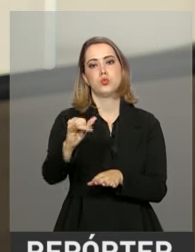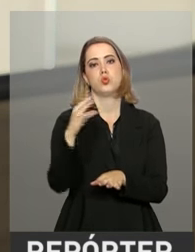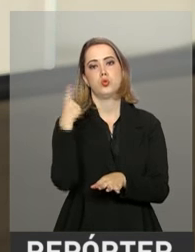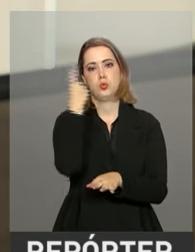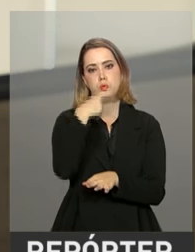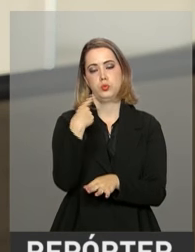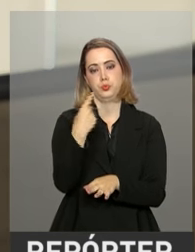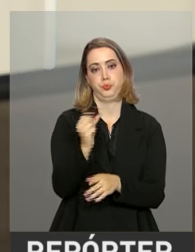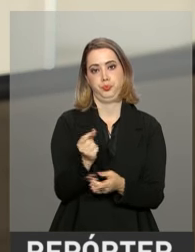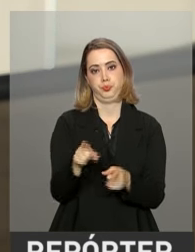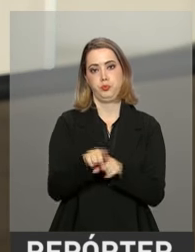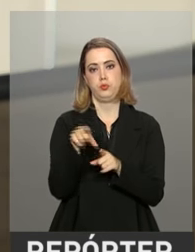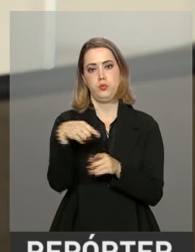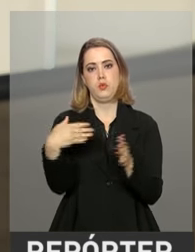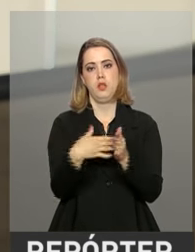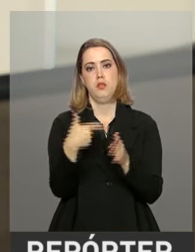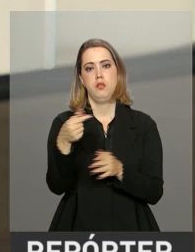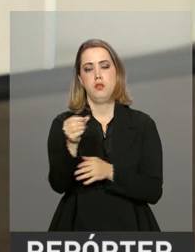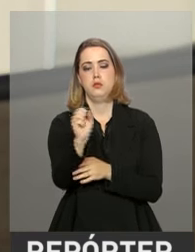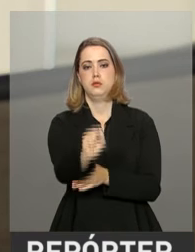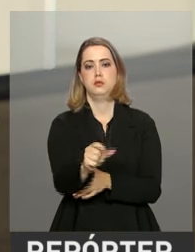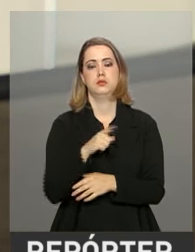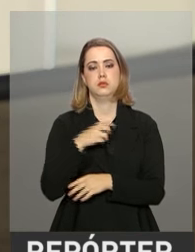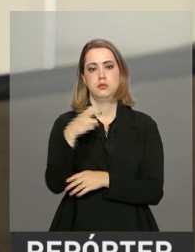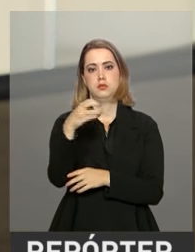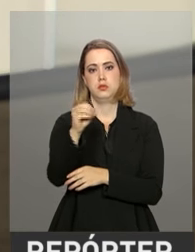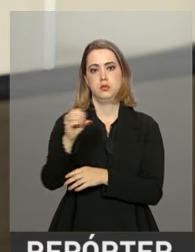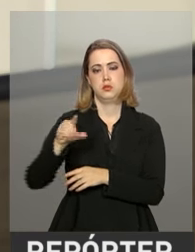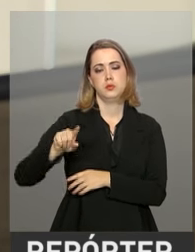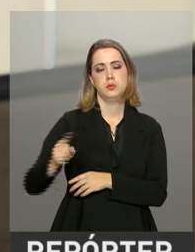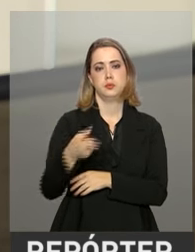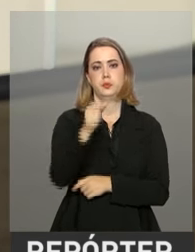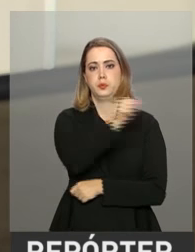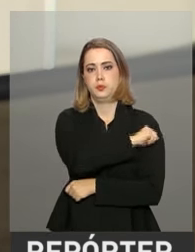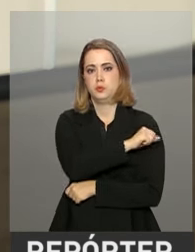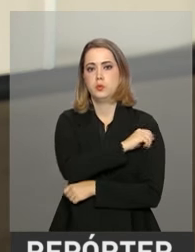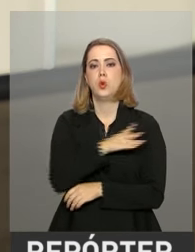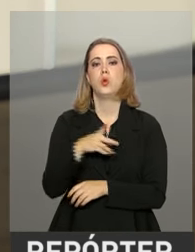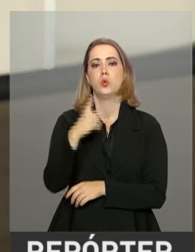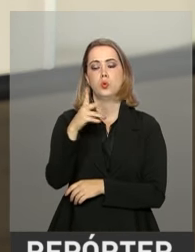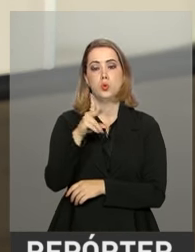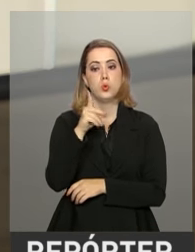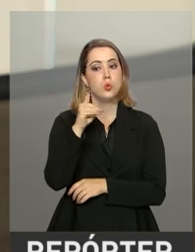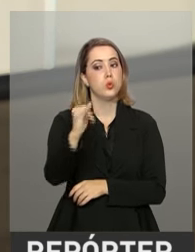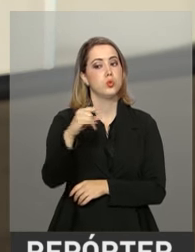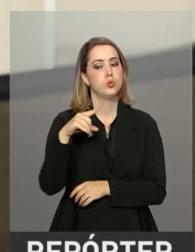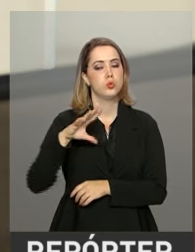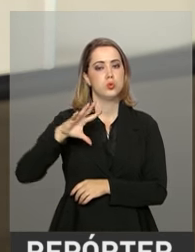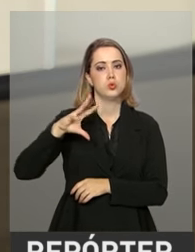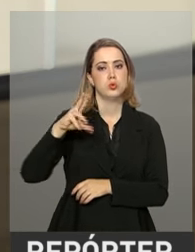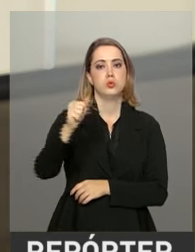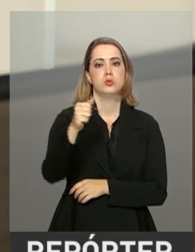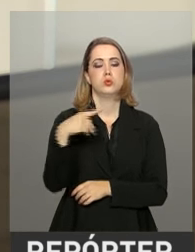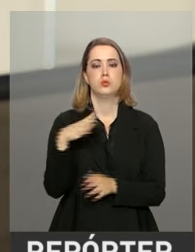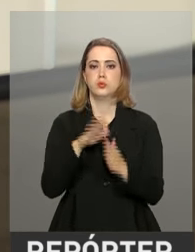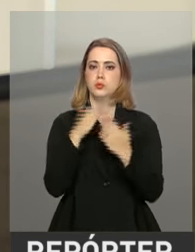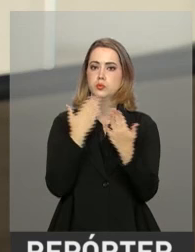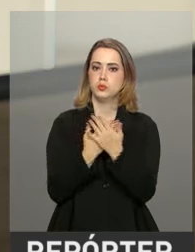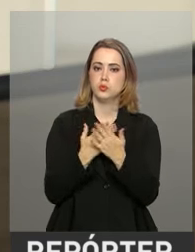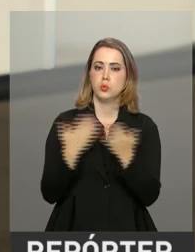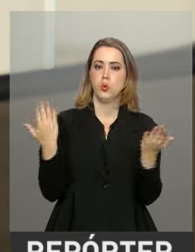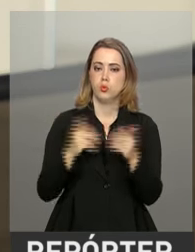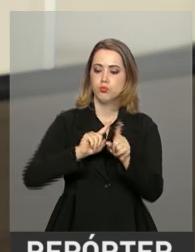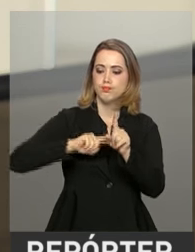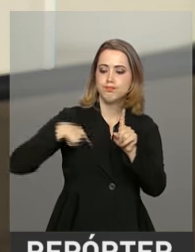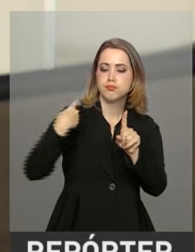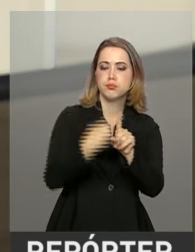até 2018 500.000 alunos passem o dia na escola mais do que o dobro do que se tem hoje no país e para essa